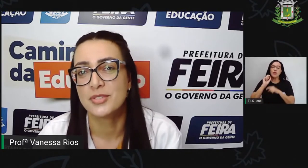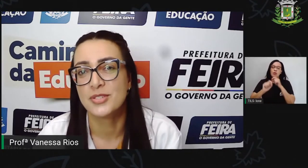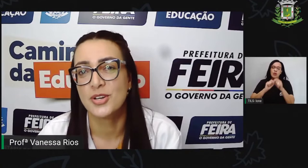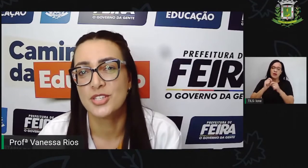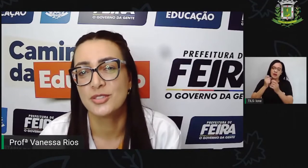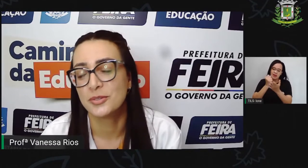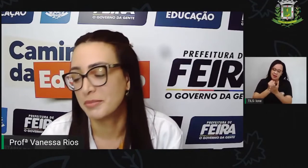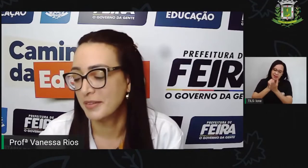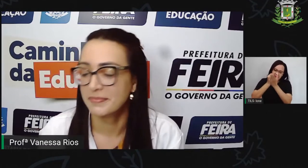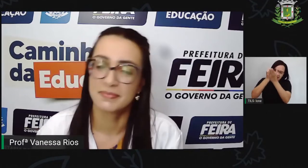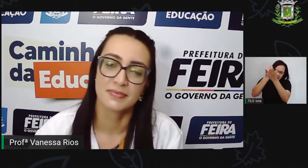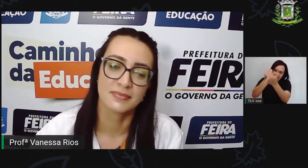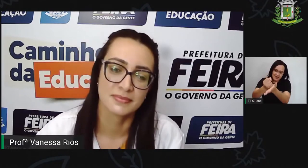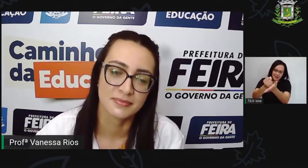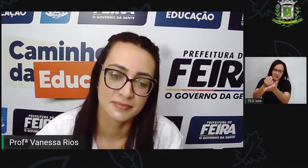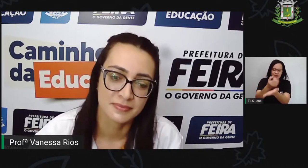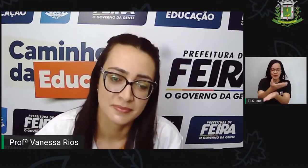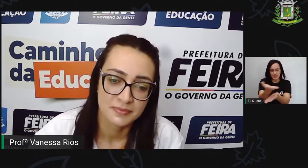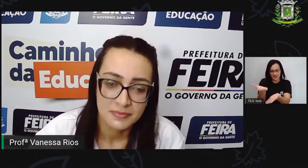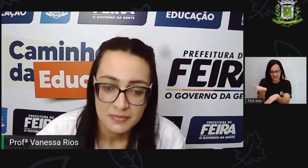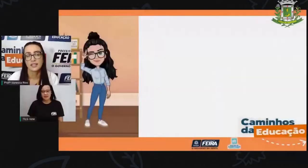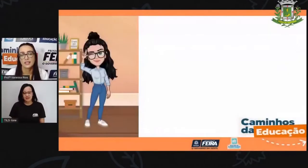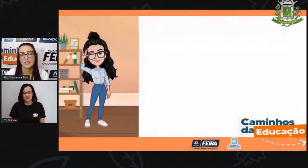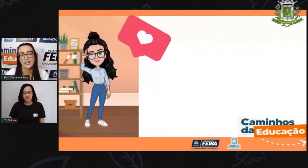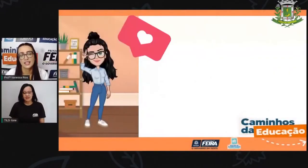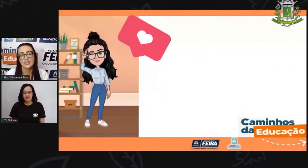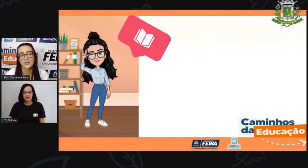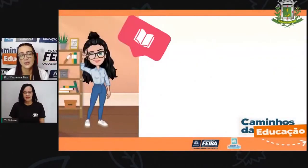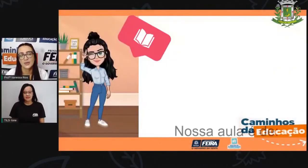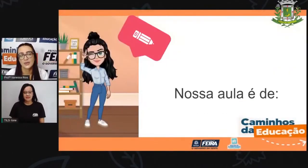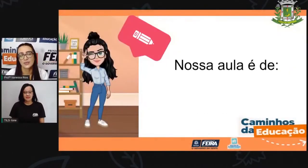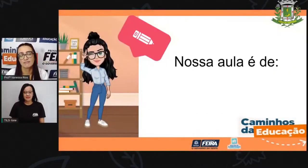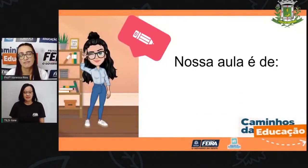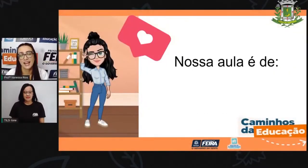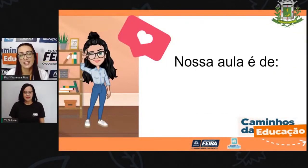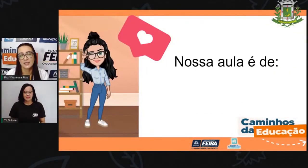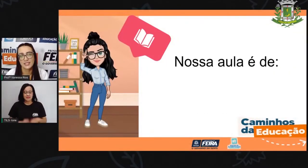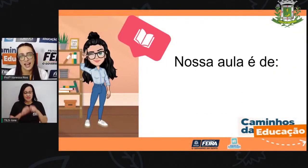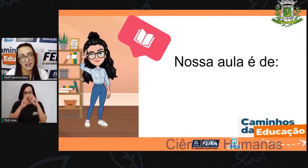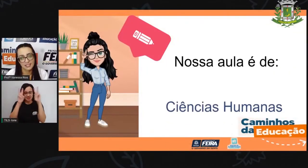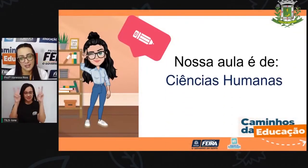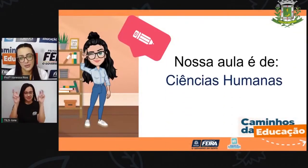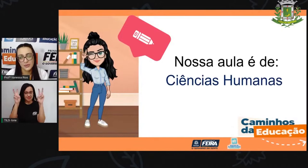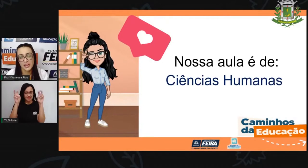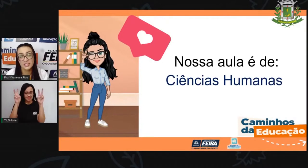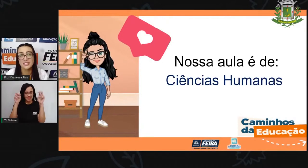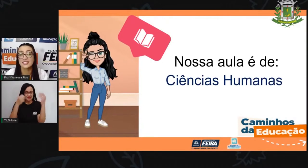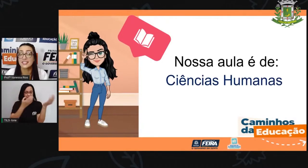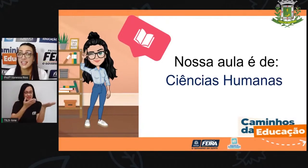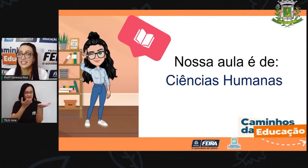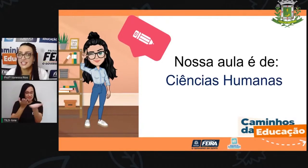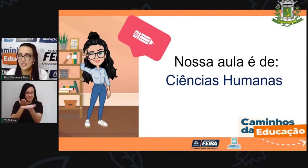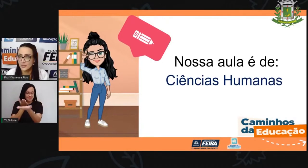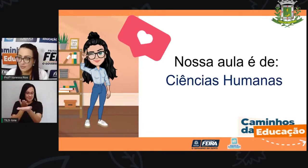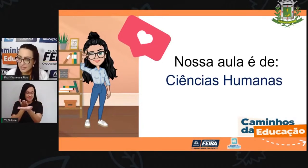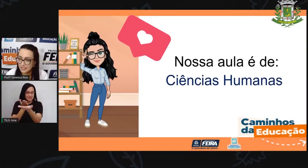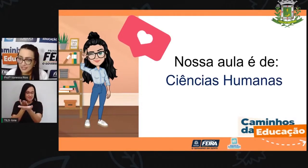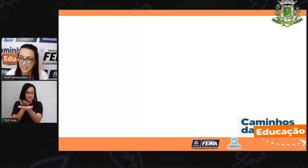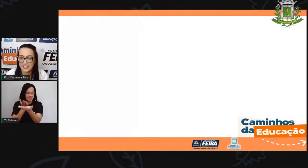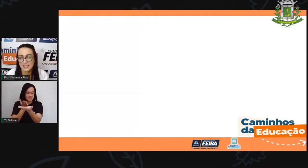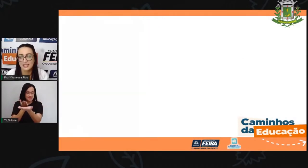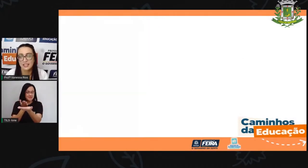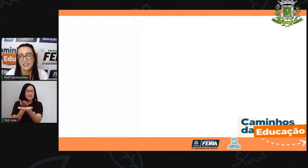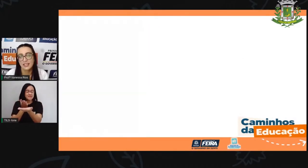estudaremos hoje, turma? E olha só, a nossa aula agora é de ciências ciências